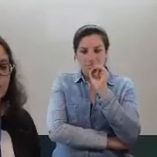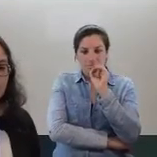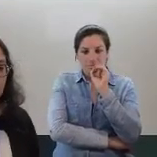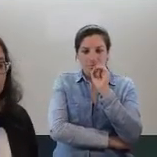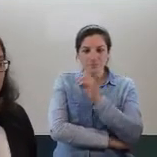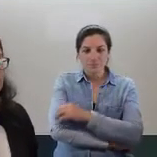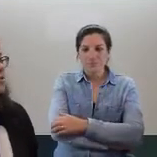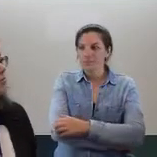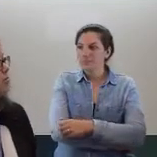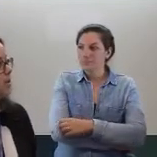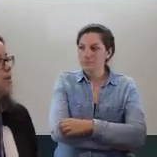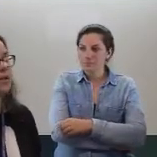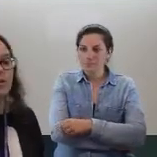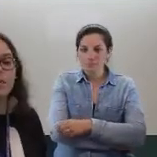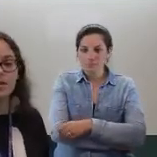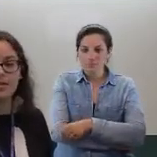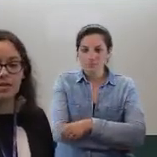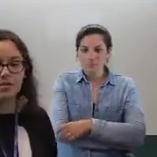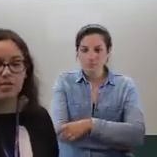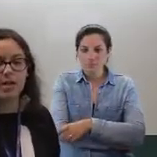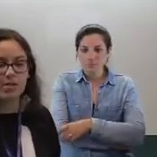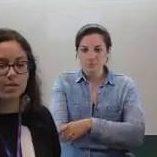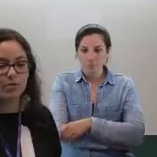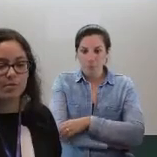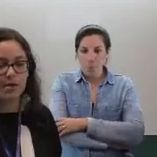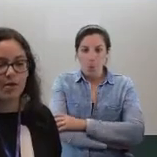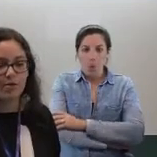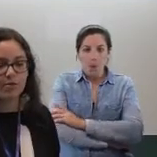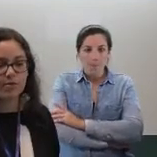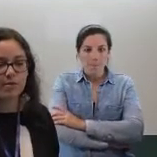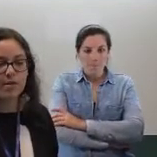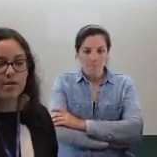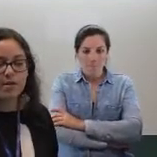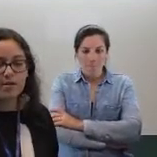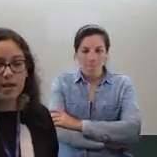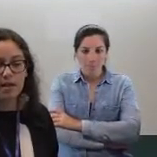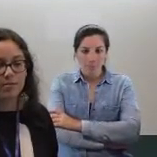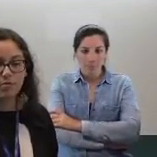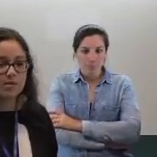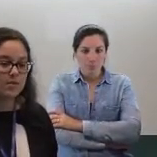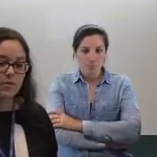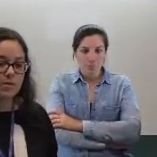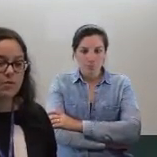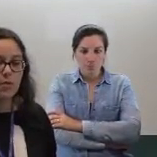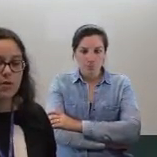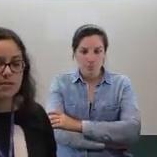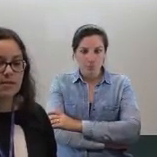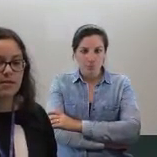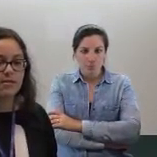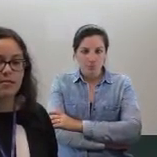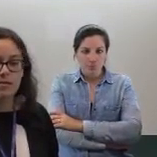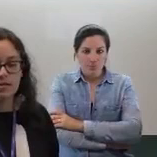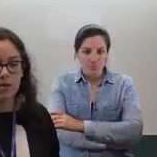tem, segundas-feiras a gente publica uma revista que a gente tem ali no setor de periódicos. Tem outras